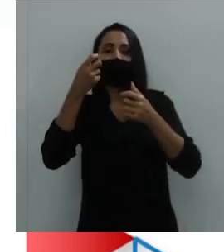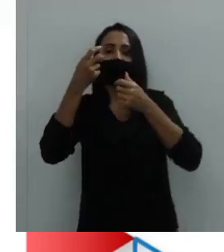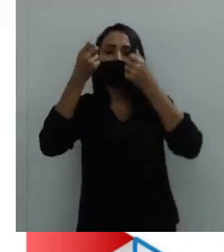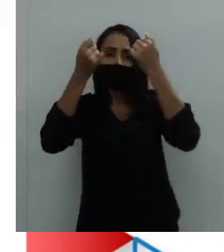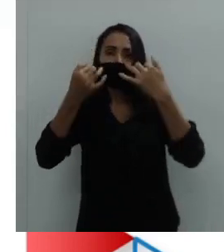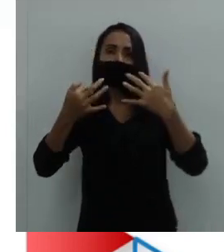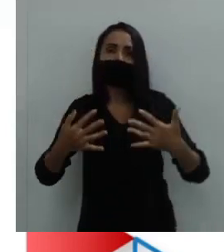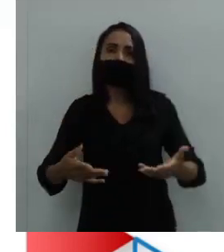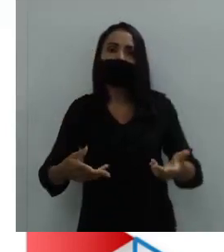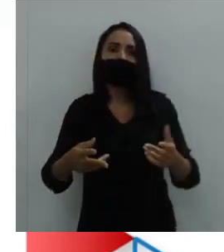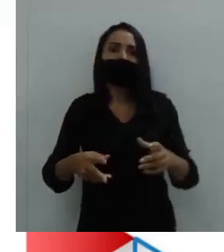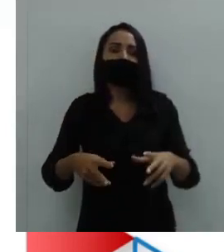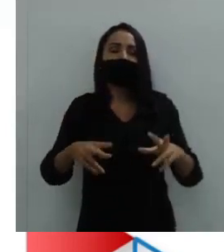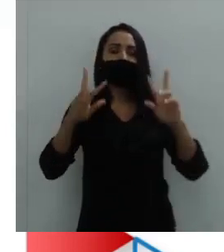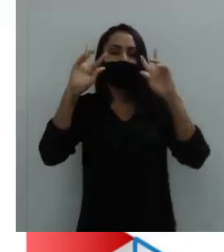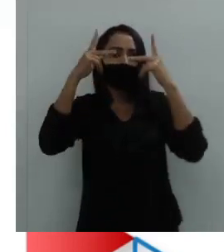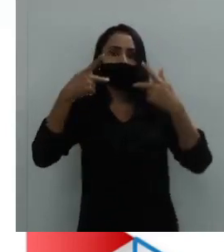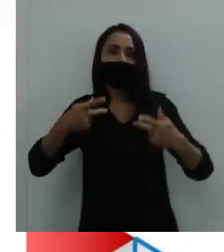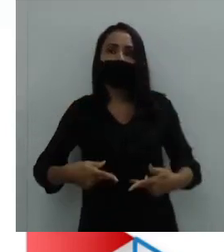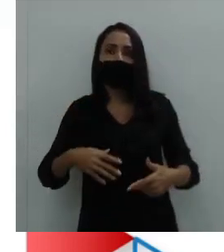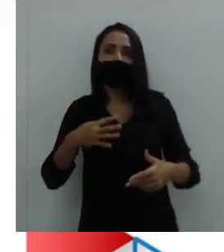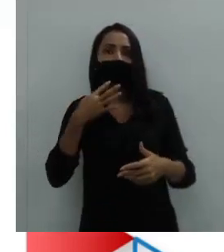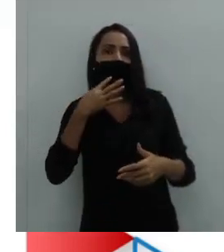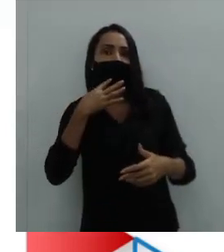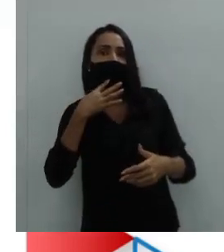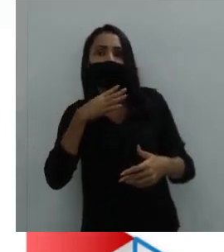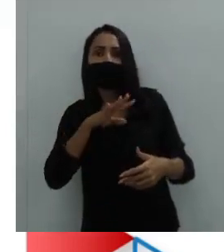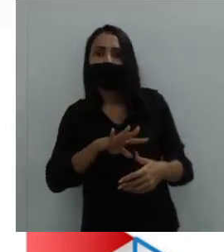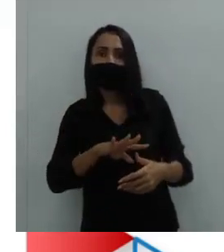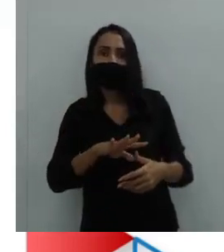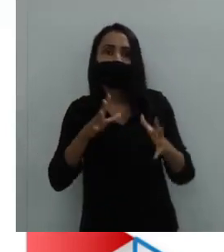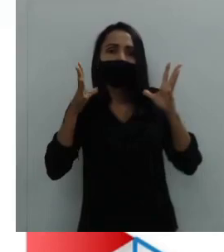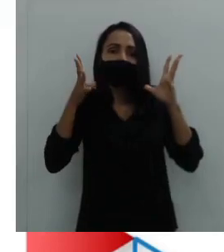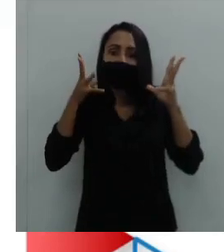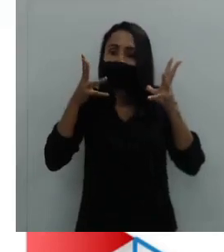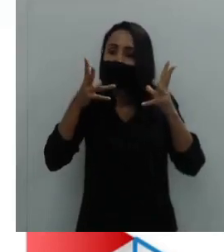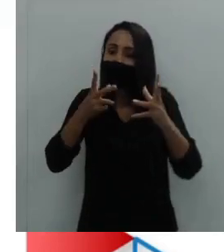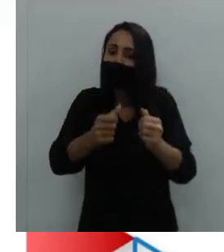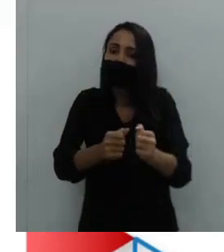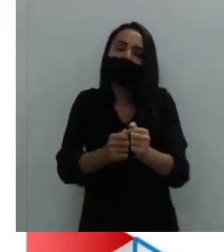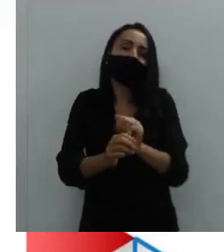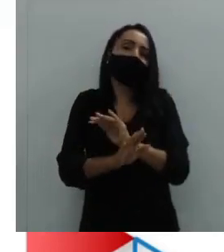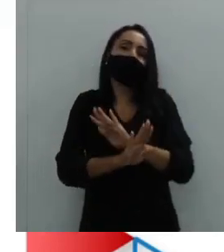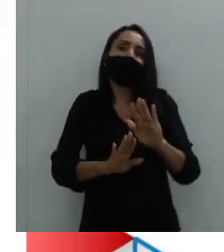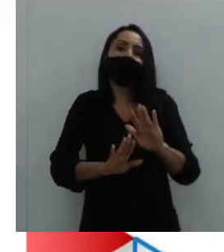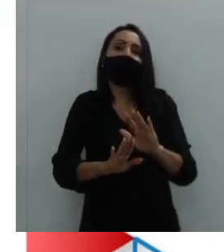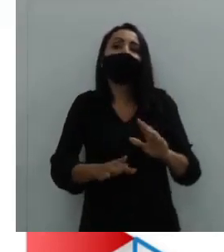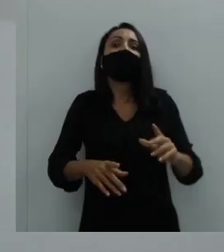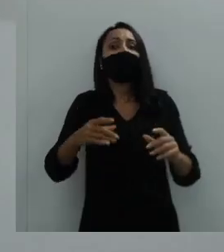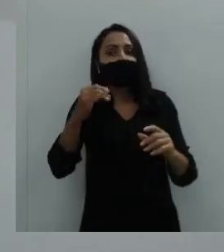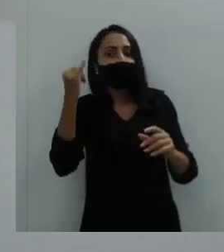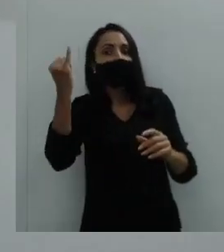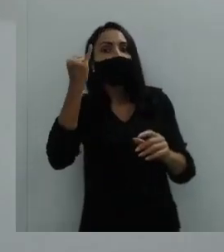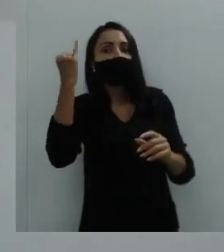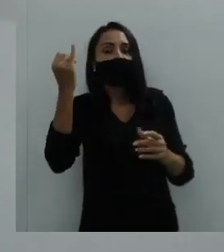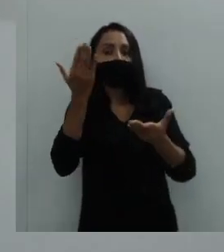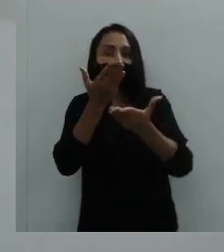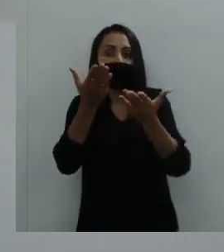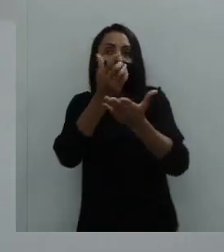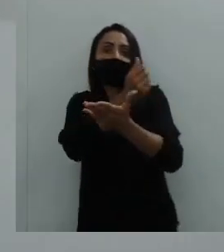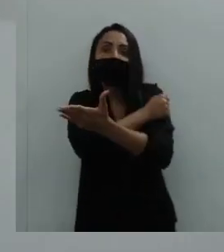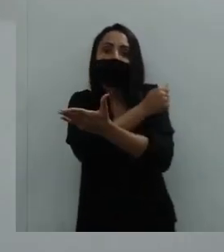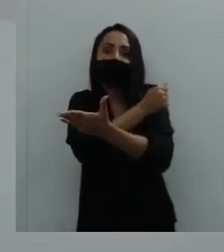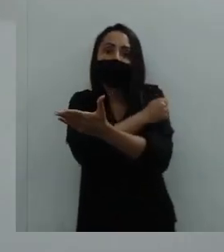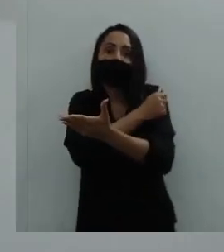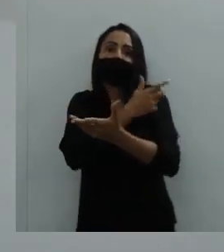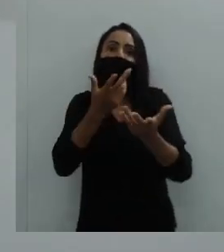humano não conhece as coisas em sua totalidade. Então é importante você, estudante, conhecer o